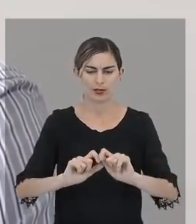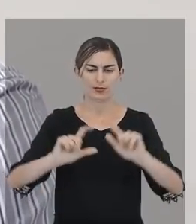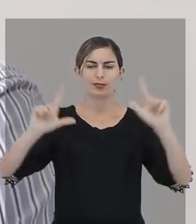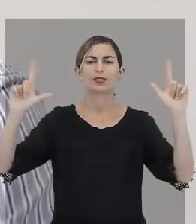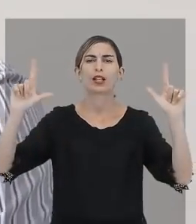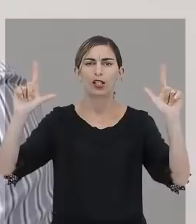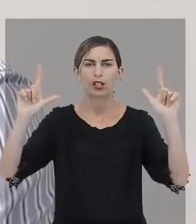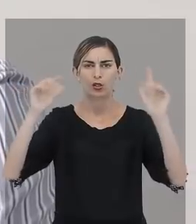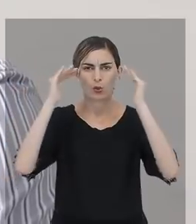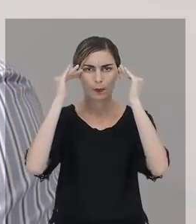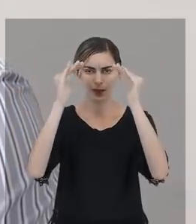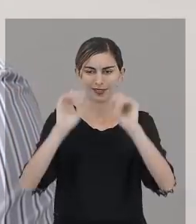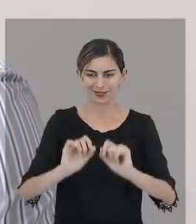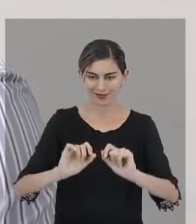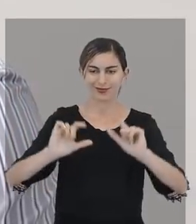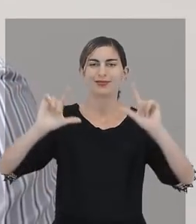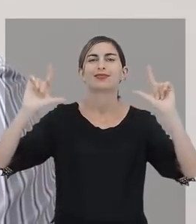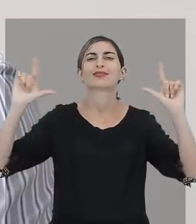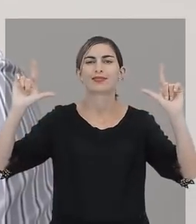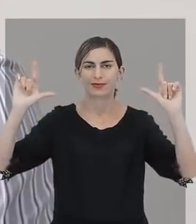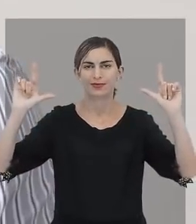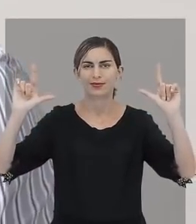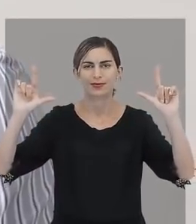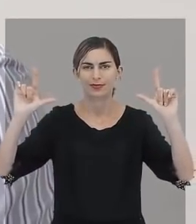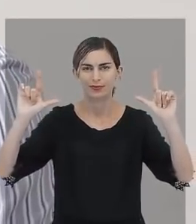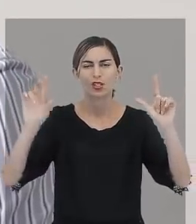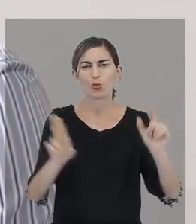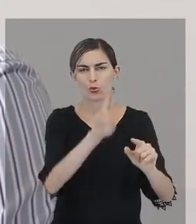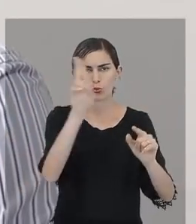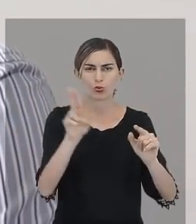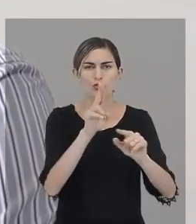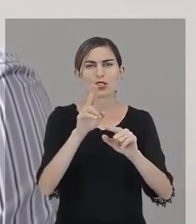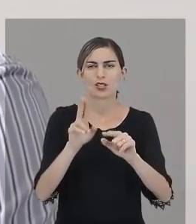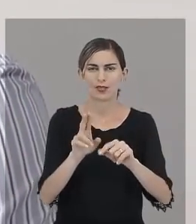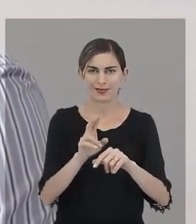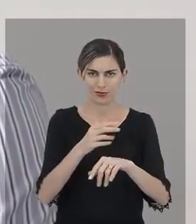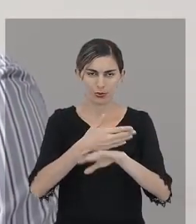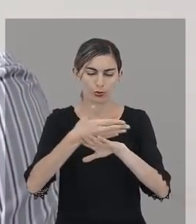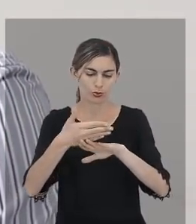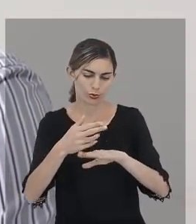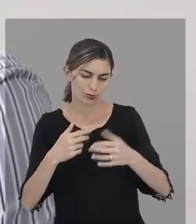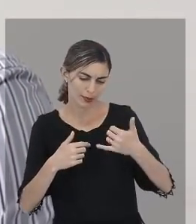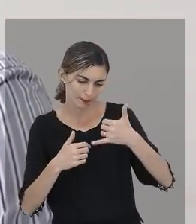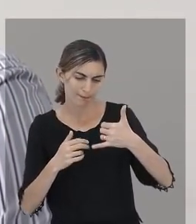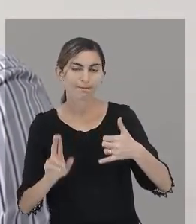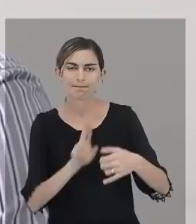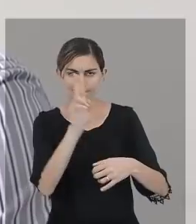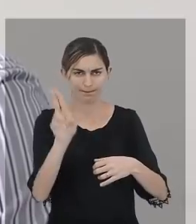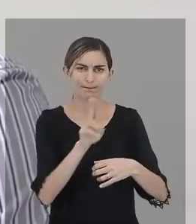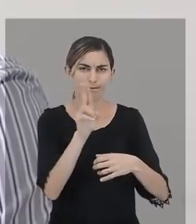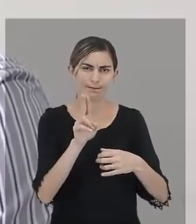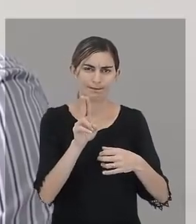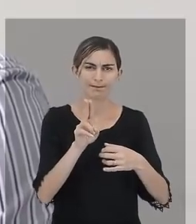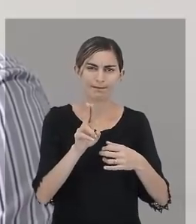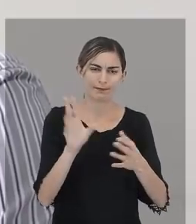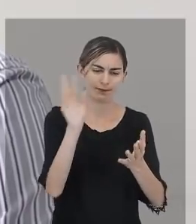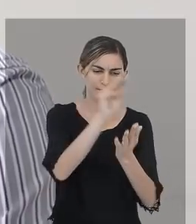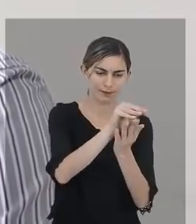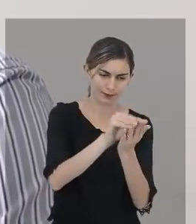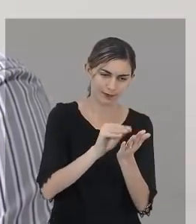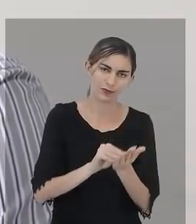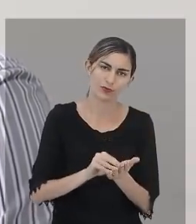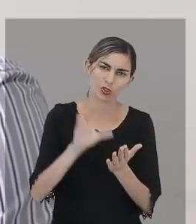ao tamanho de tela, ao dispositivo que o usuário está usando. Então você coloca o componente,